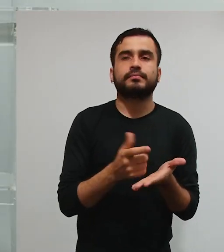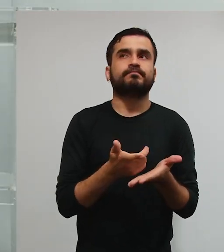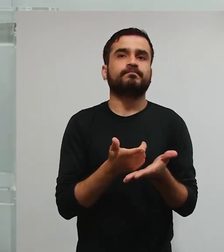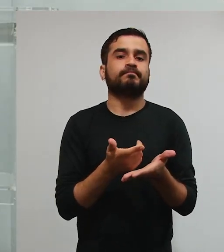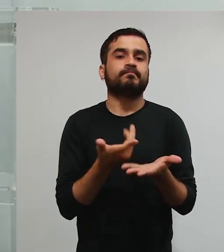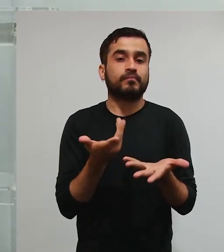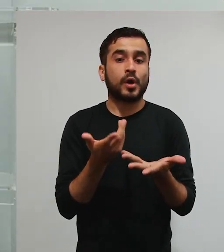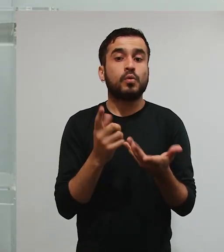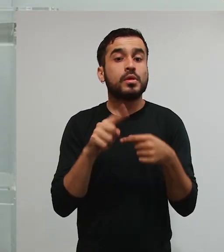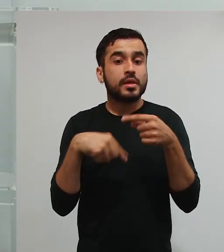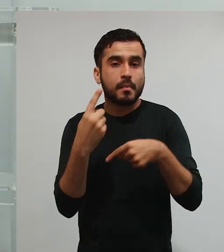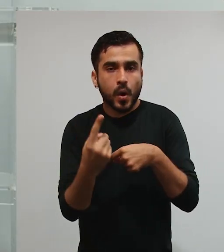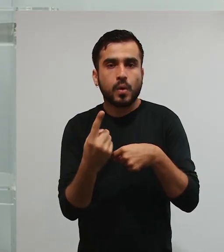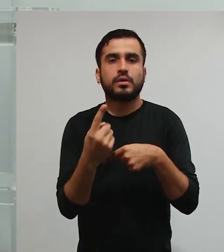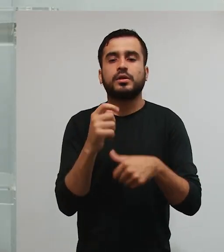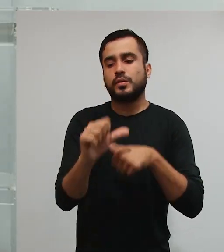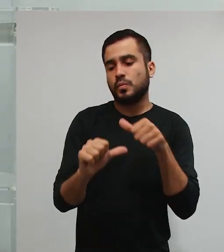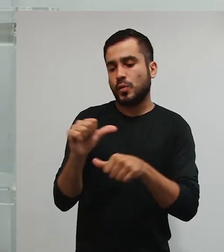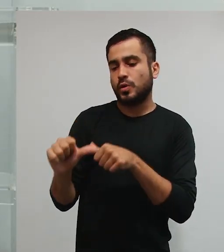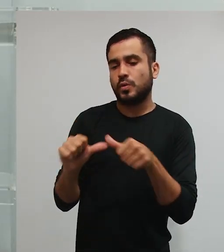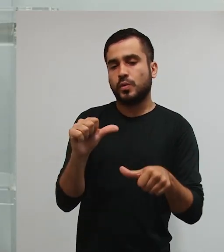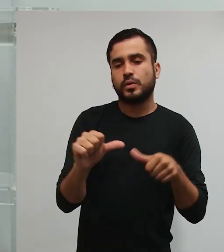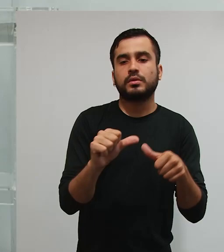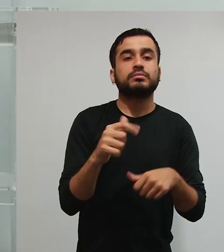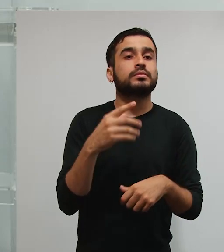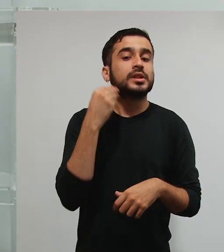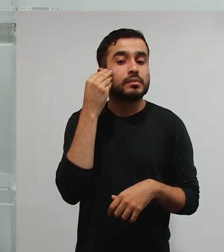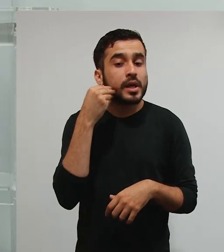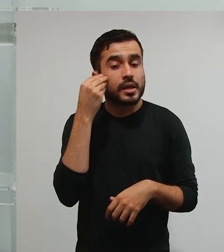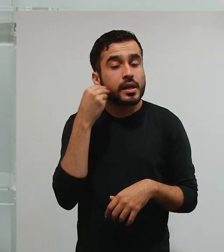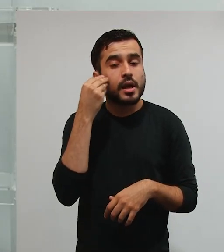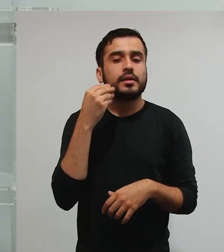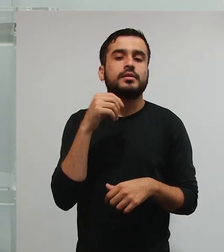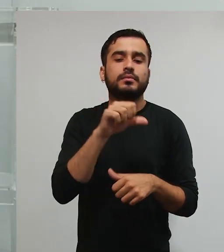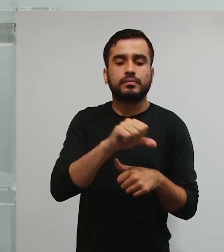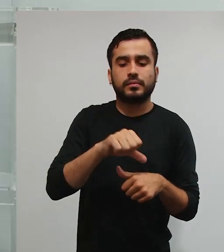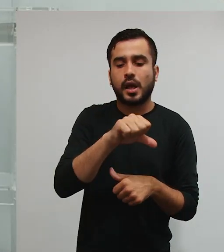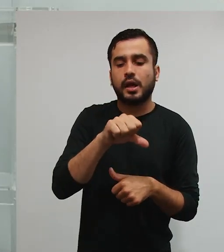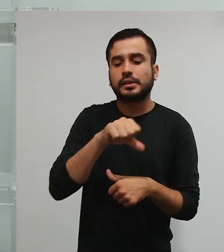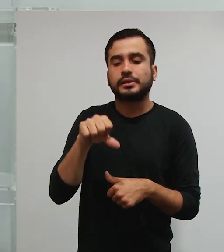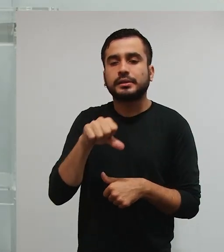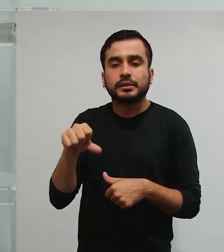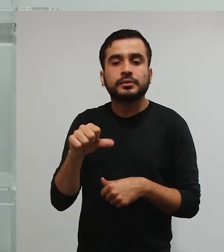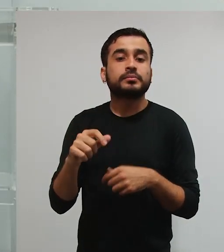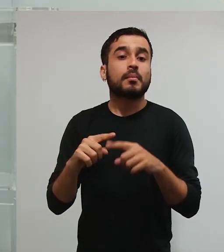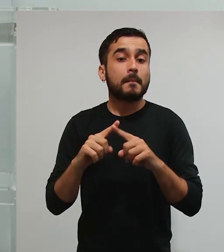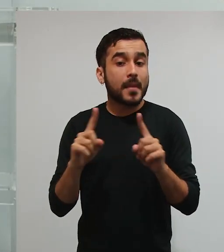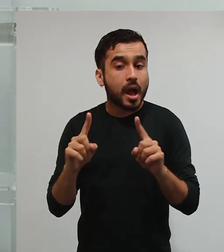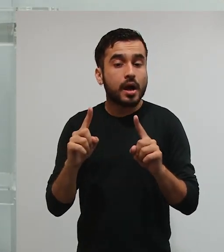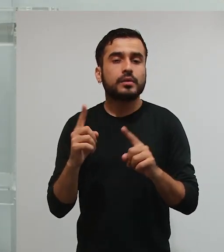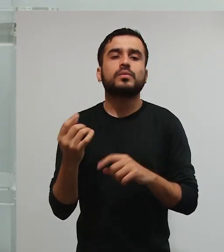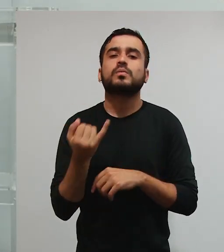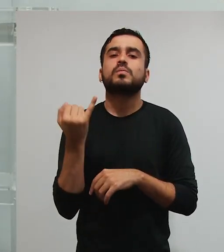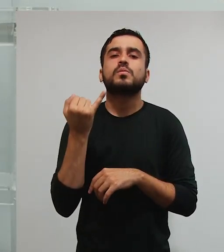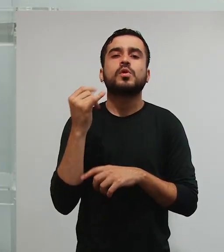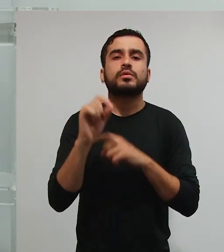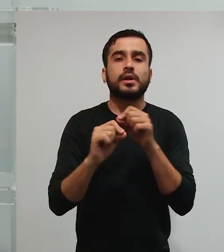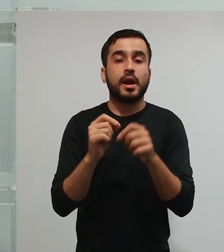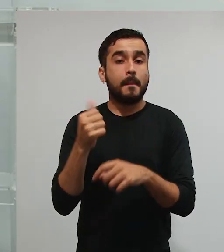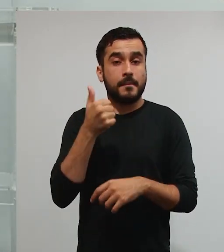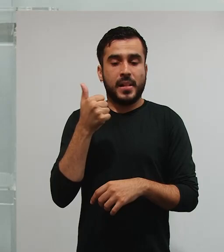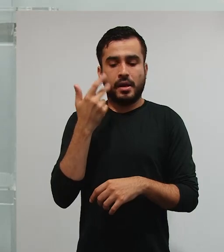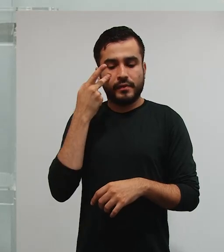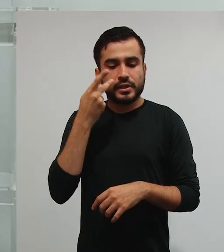outra visita, a gente inverte os papéis para que todos possam vivenciar essas funções. O ideal é esse. Na primeira